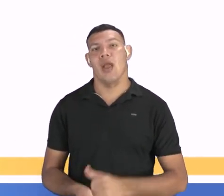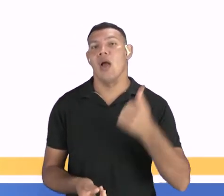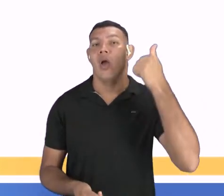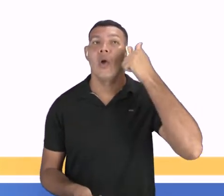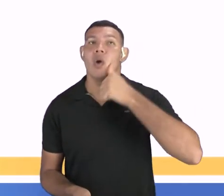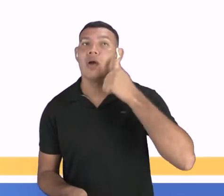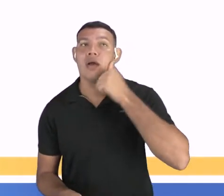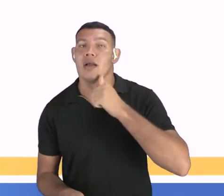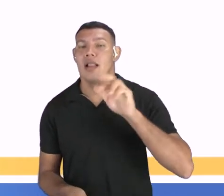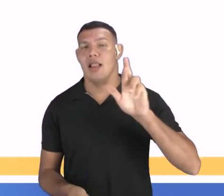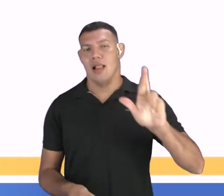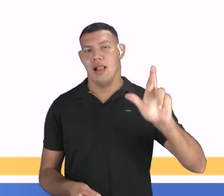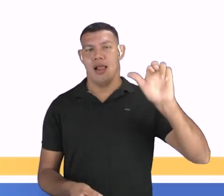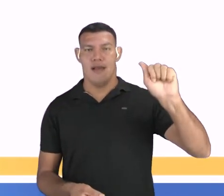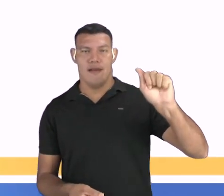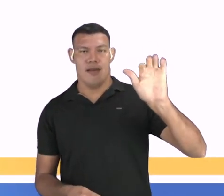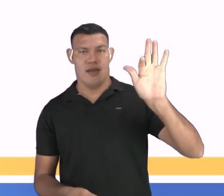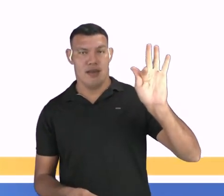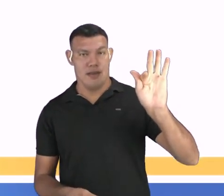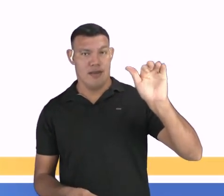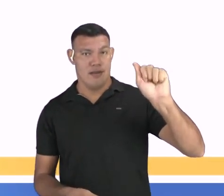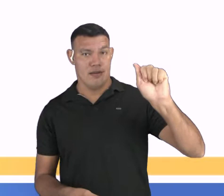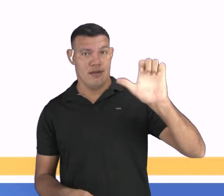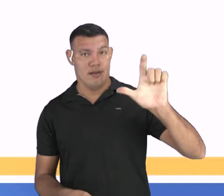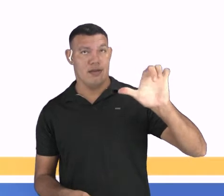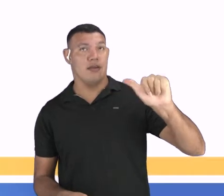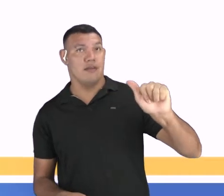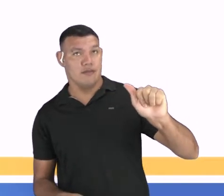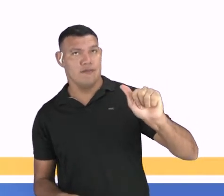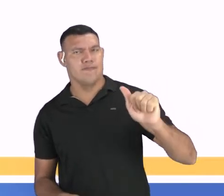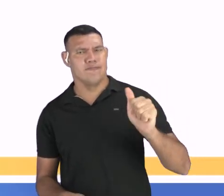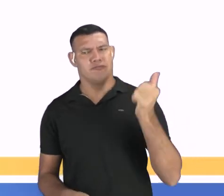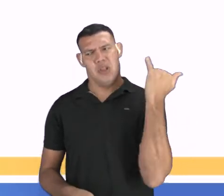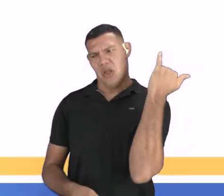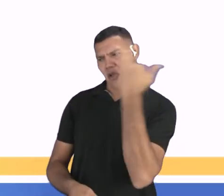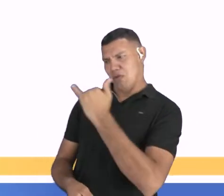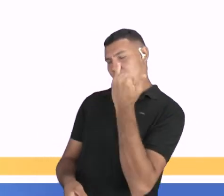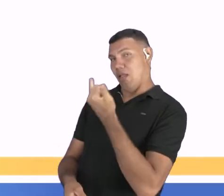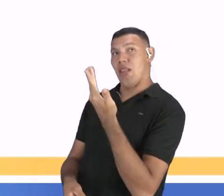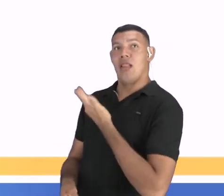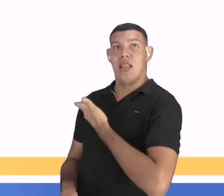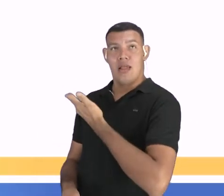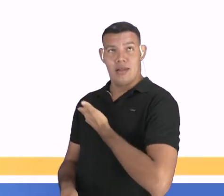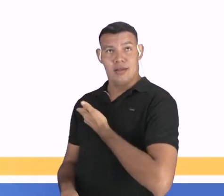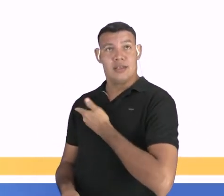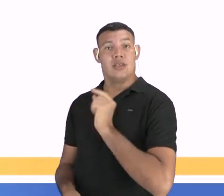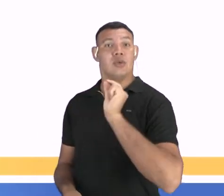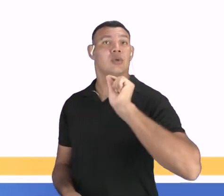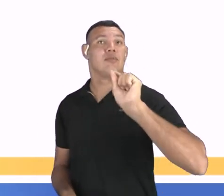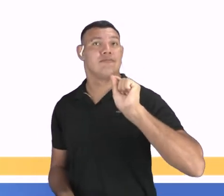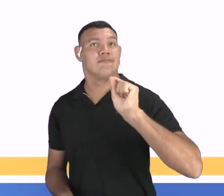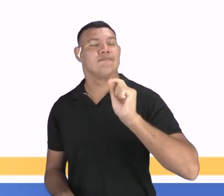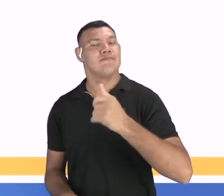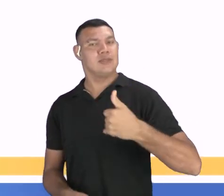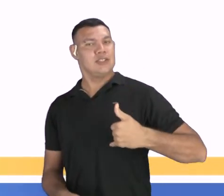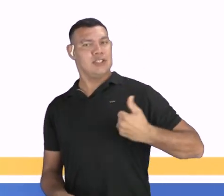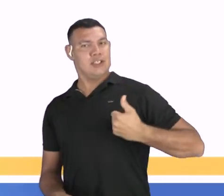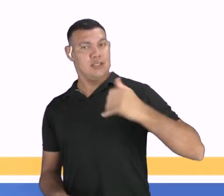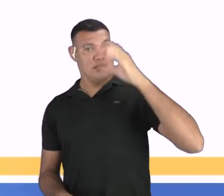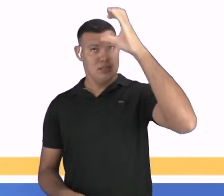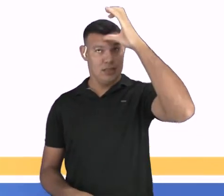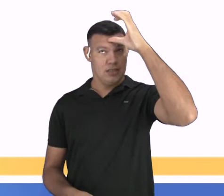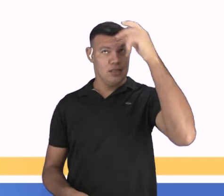sua amiguinha que a idade da sua tia Ana era um número múltiplo de 12, compreendido